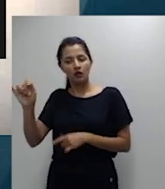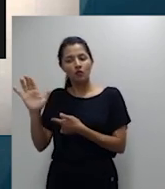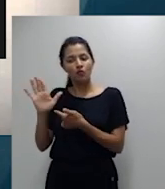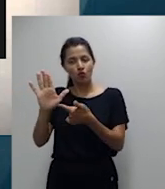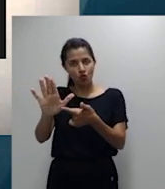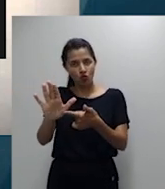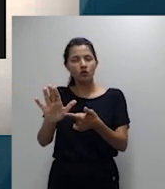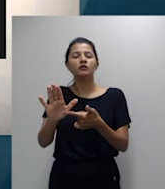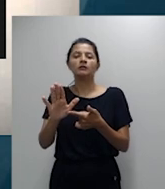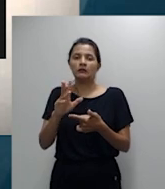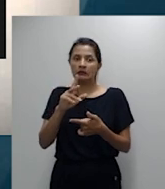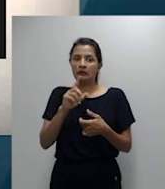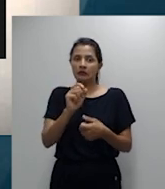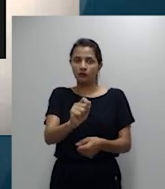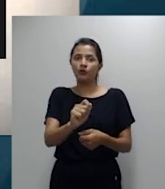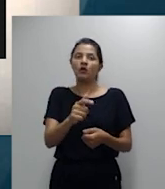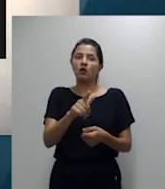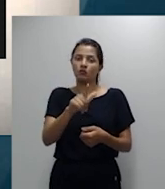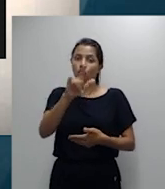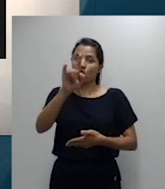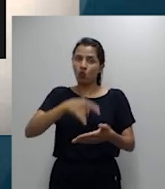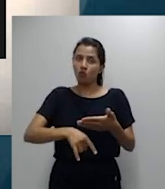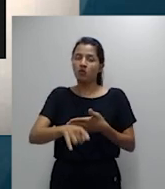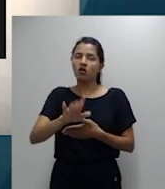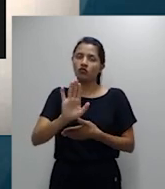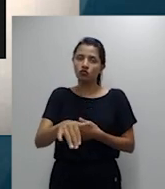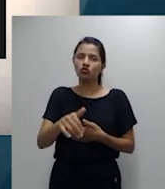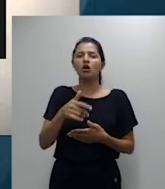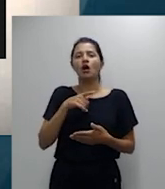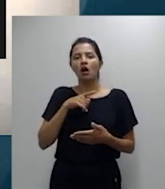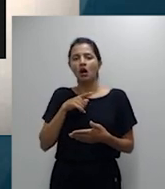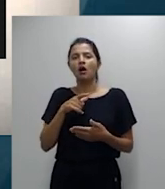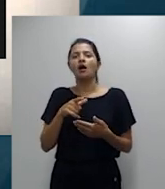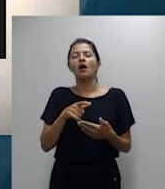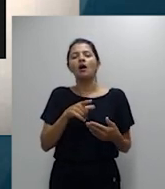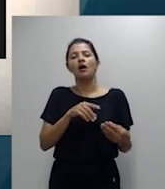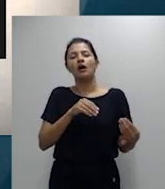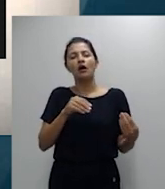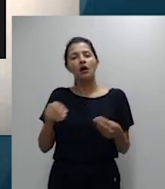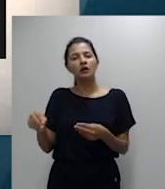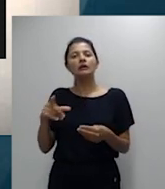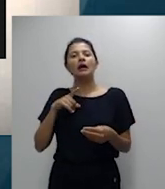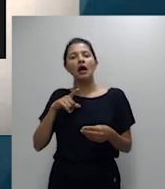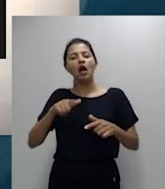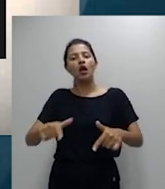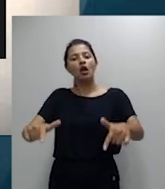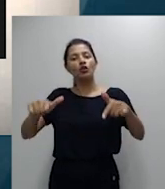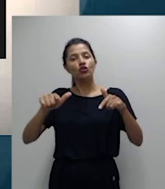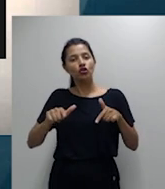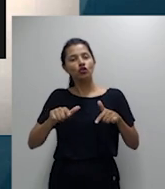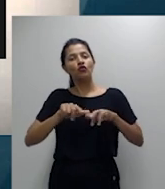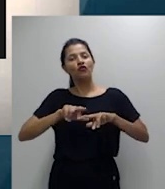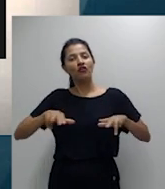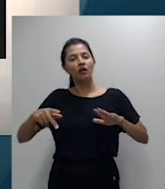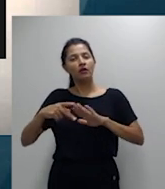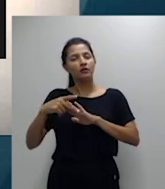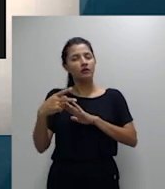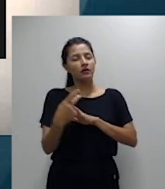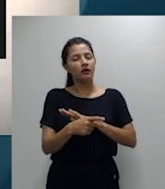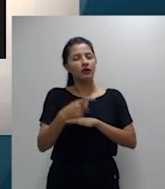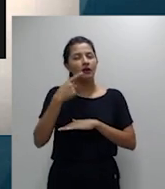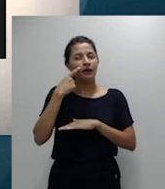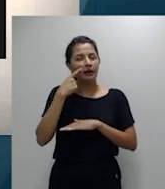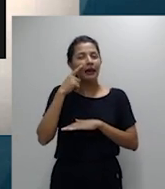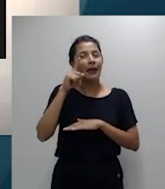teria já logrado êxito em etapas posteriores de pontuação de títulos notas em princípio poderão